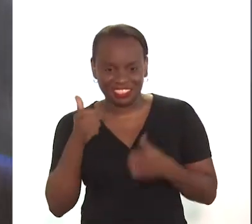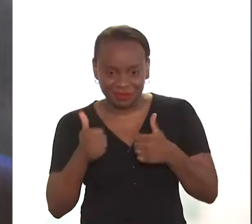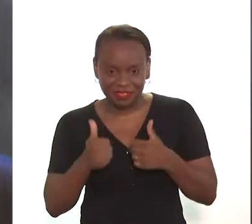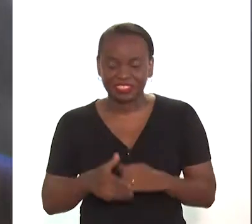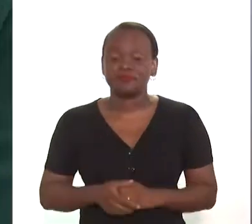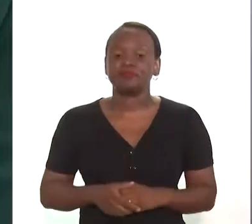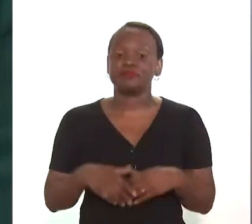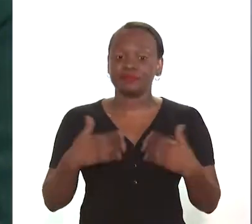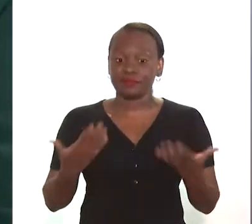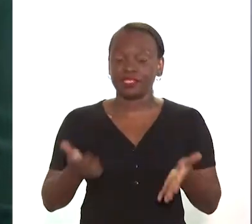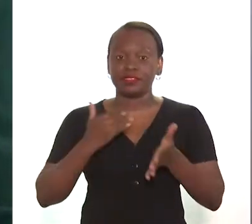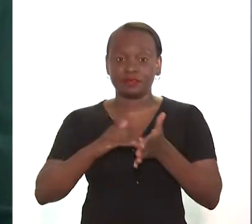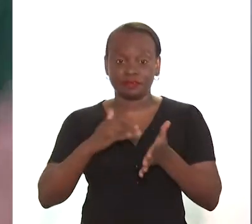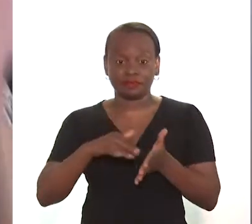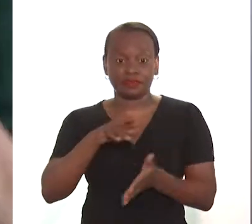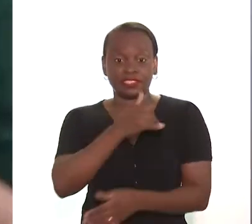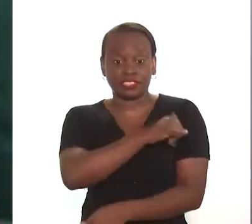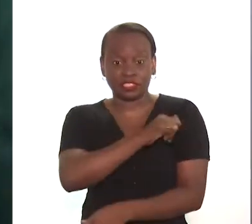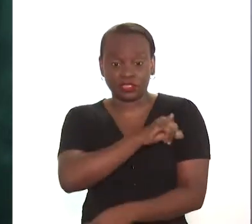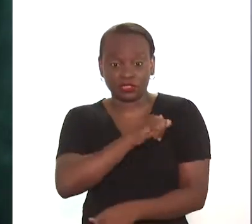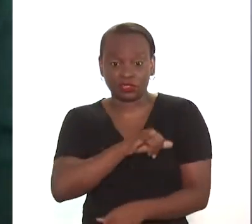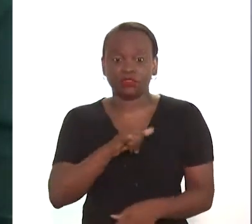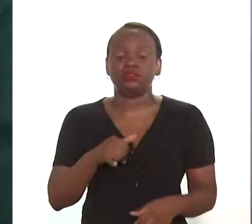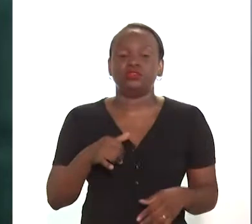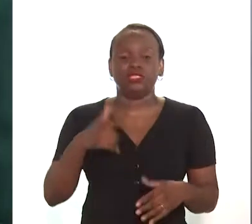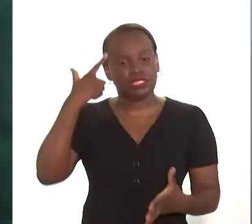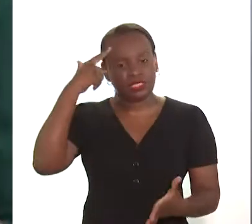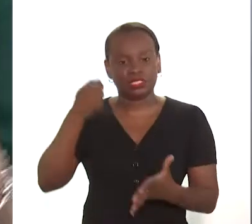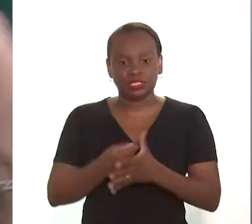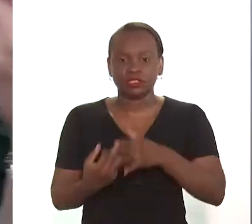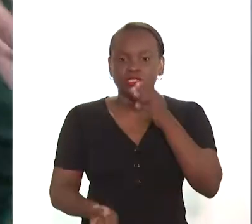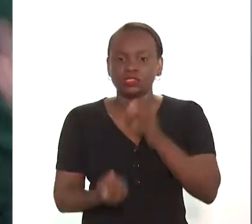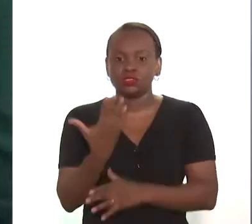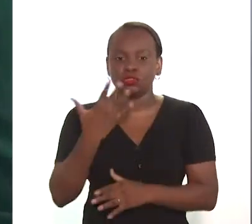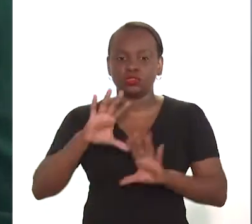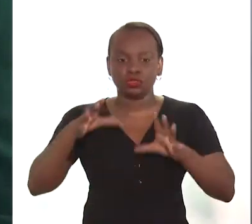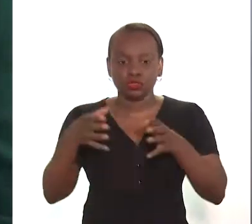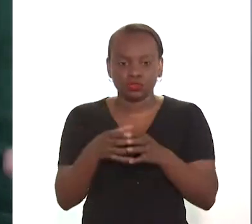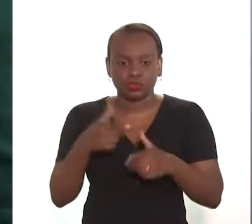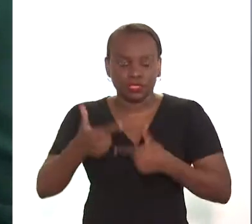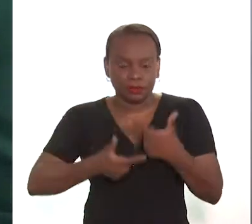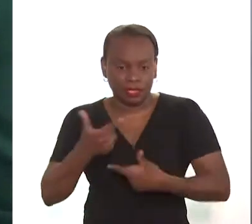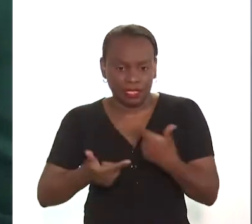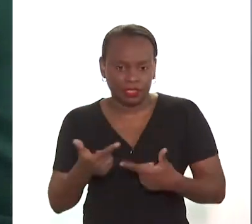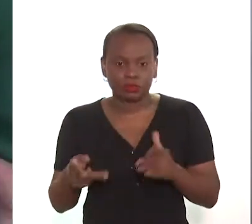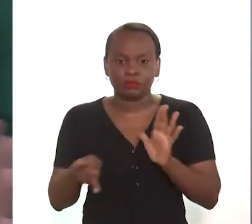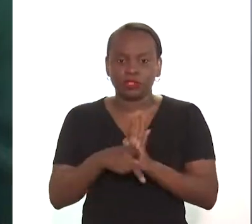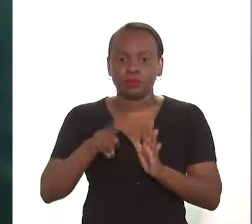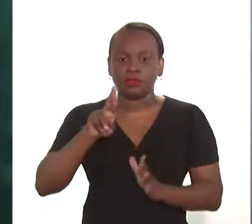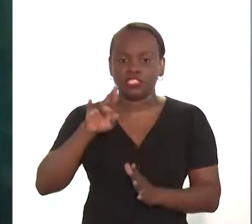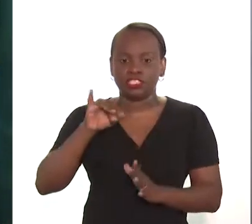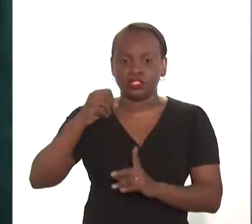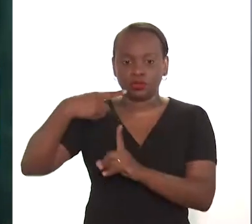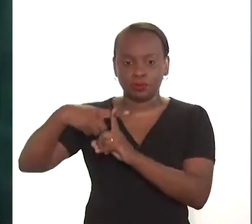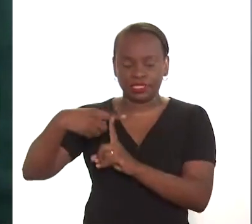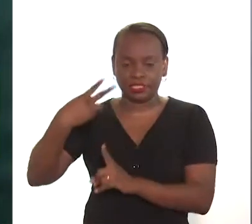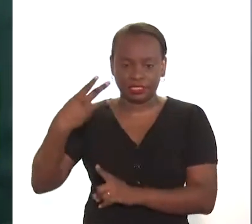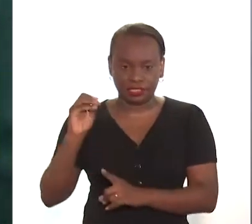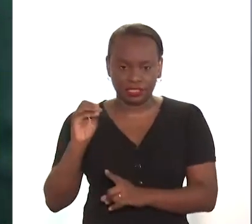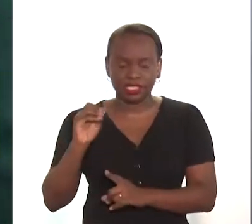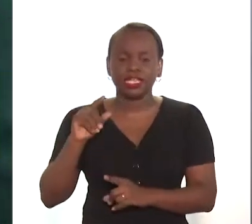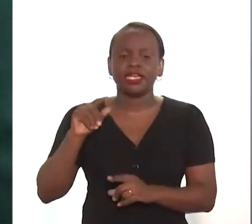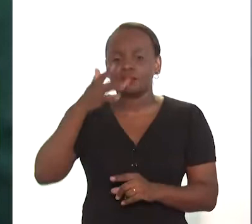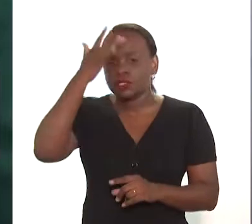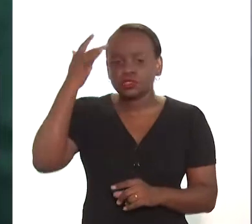bem? Secretário, o Rio, por resolução, criou um grupo de trabalho da Rio+30.